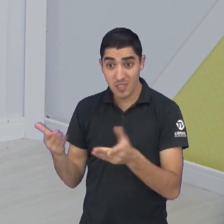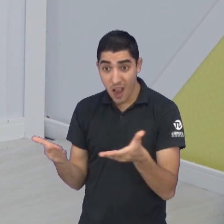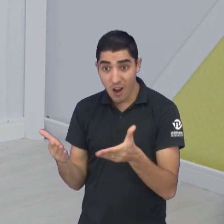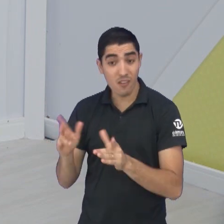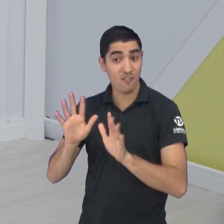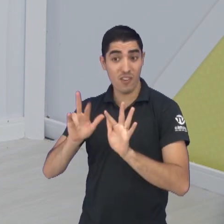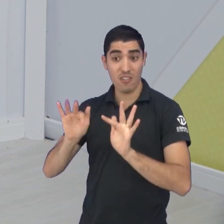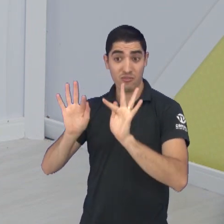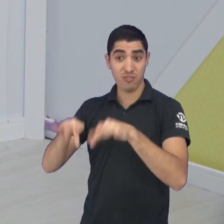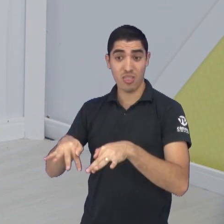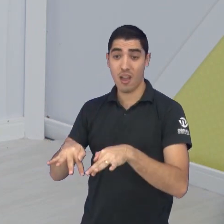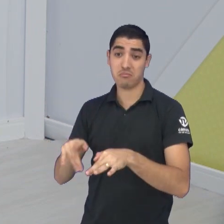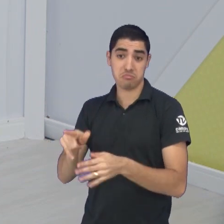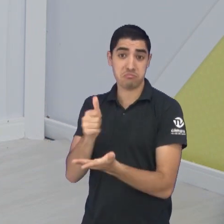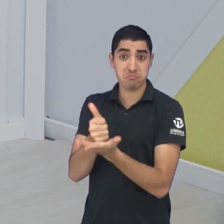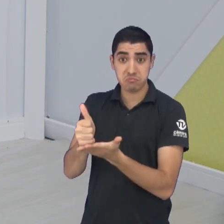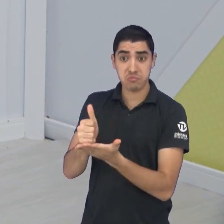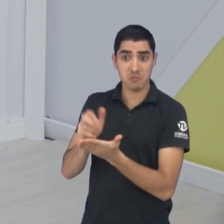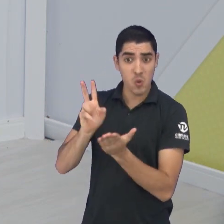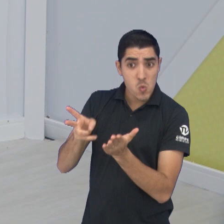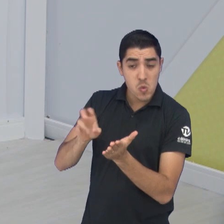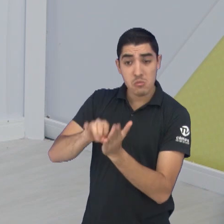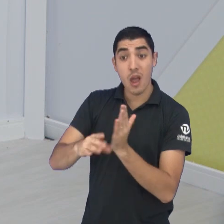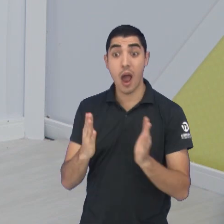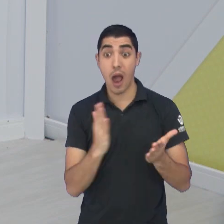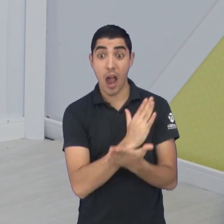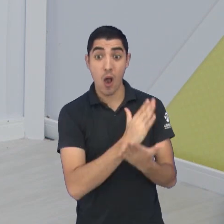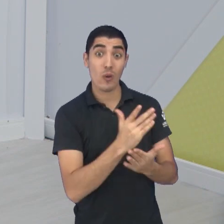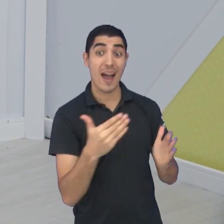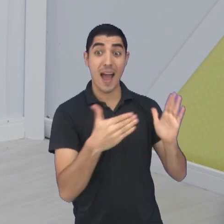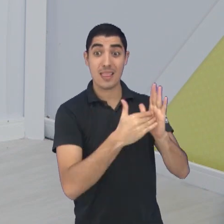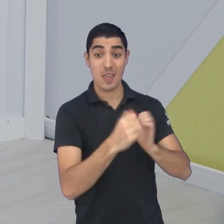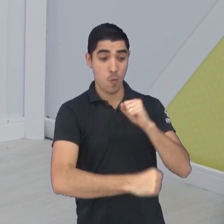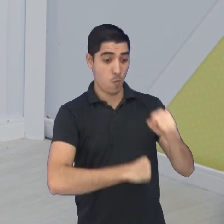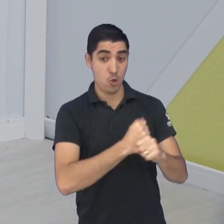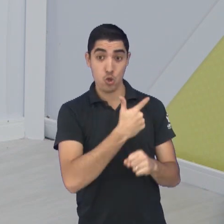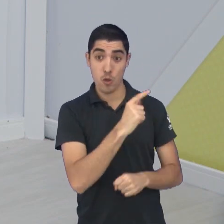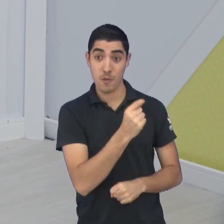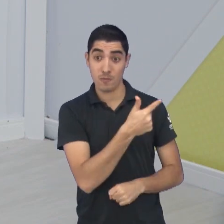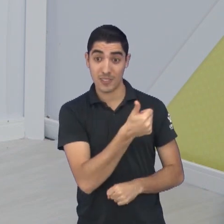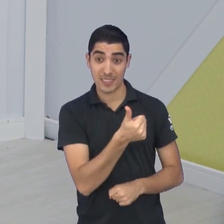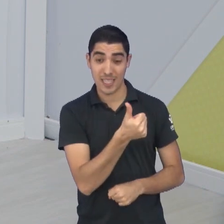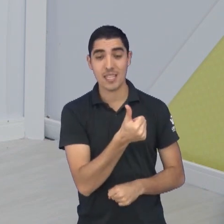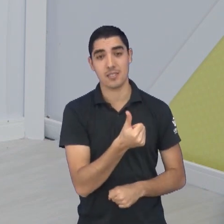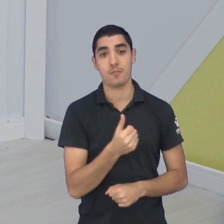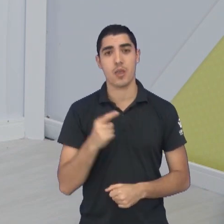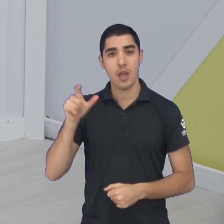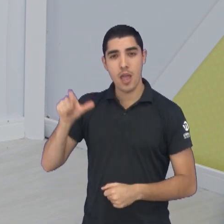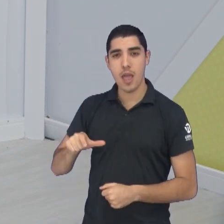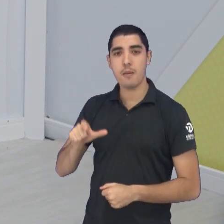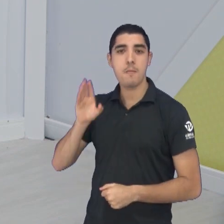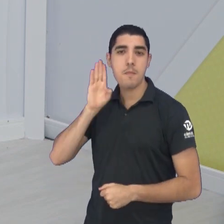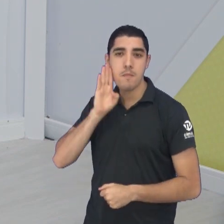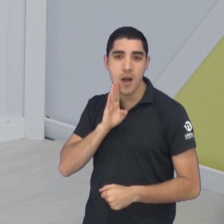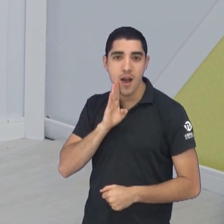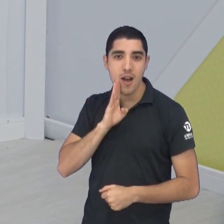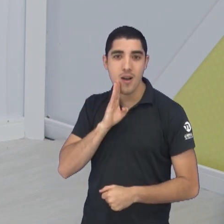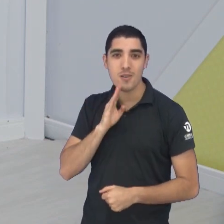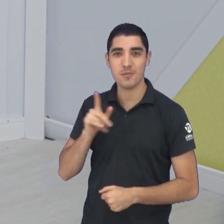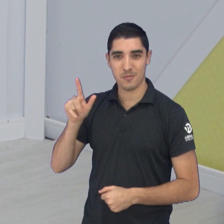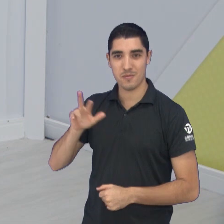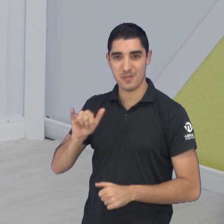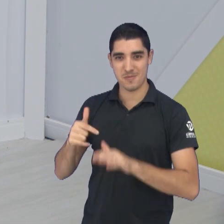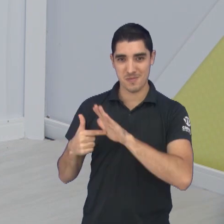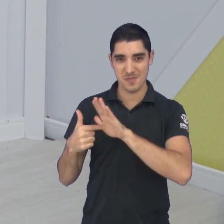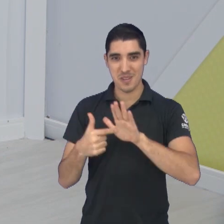que vão até 2026. E quem vai trazer todos os detalhes é o nosso repórter Paulo Ricardo. Paulo Ricardo está aqui.